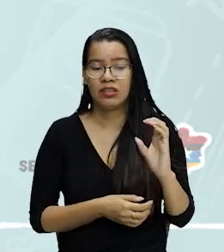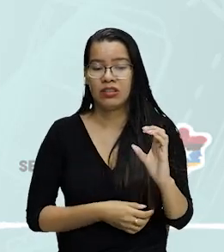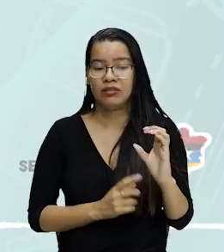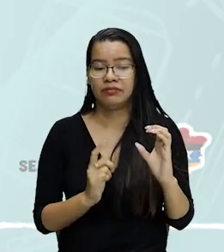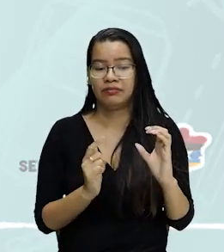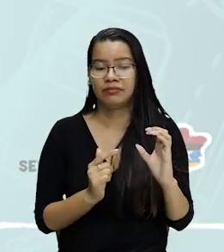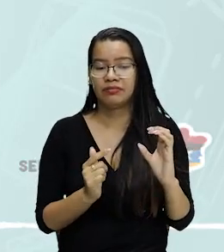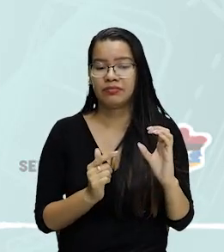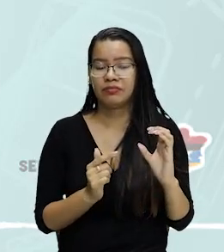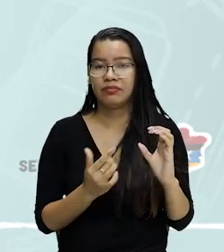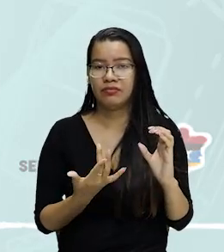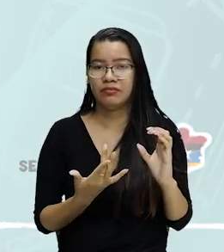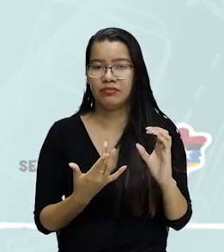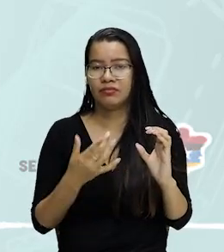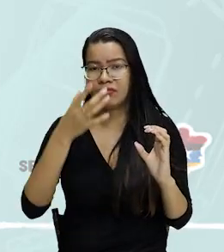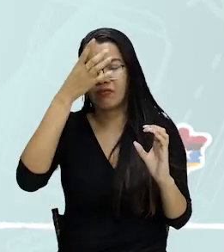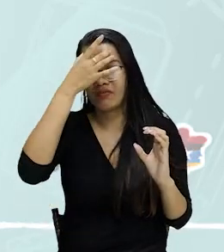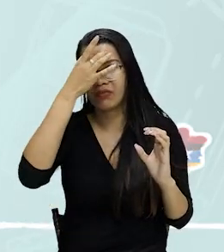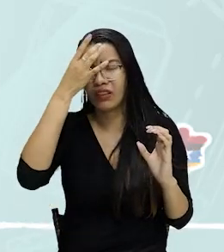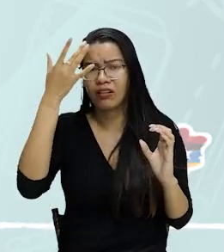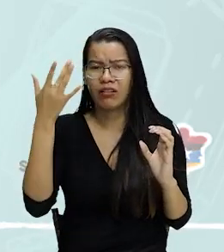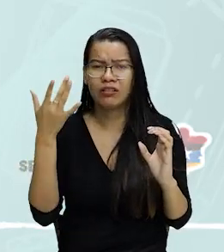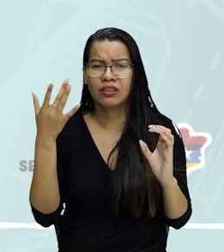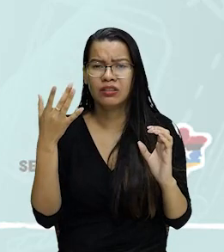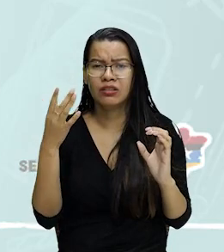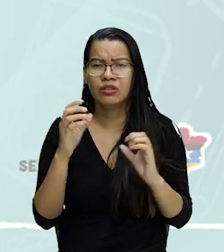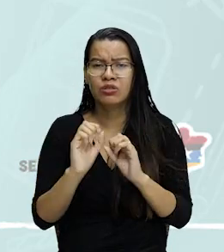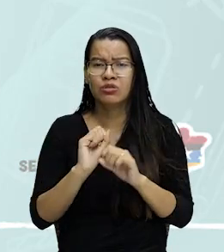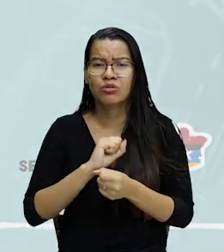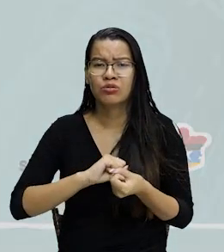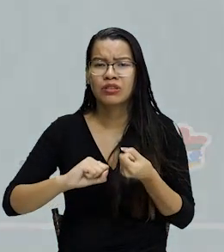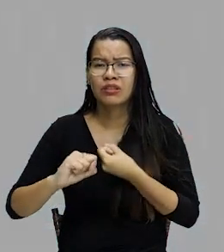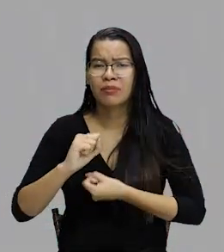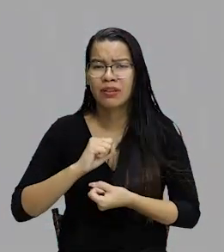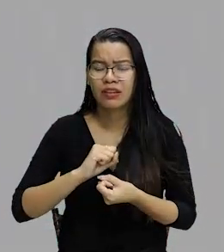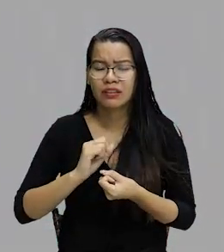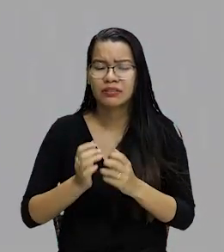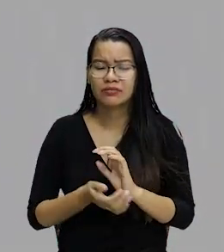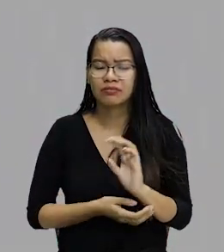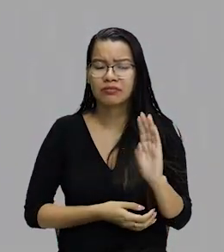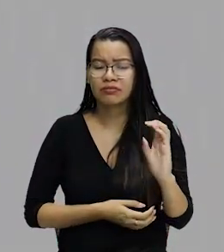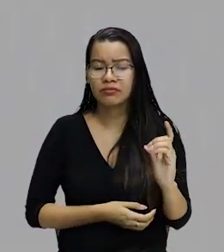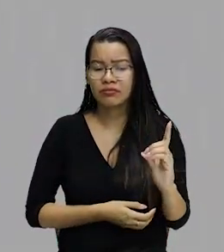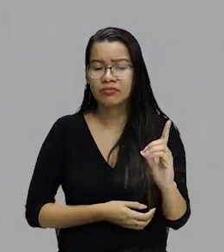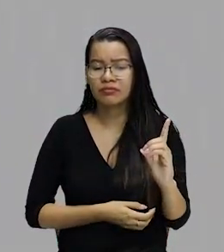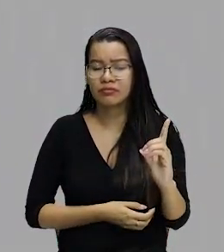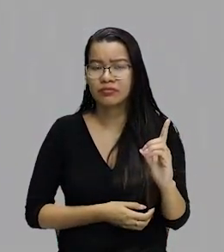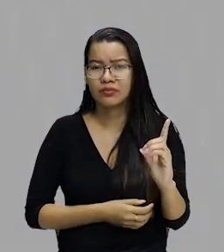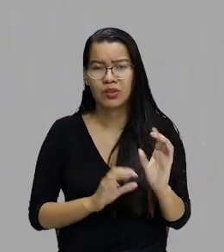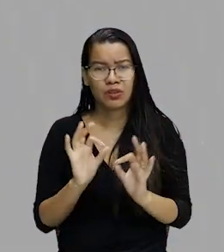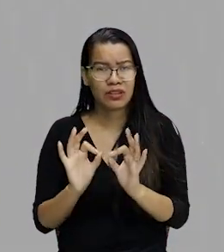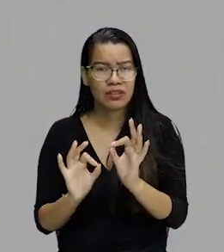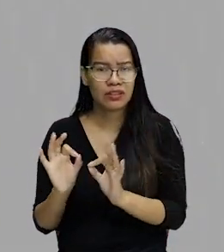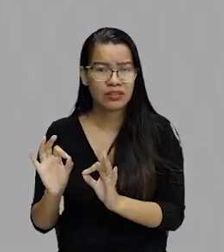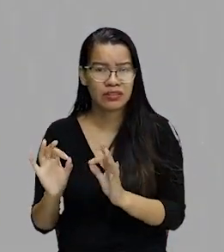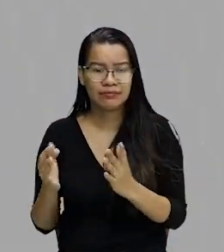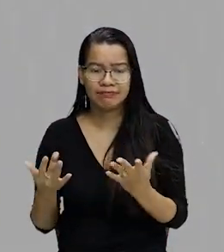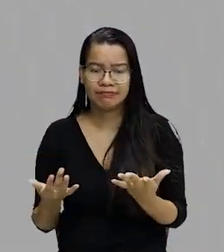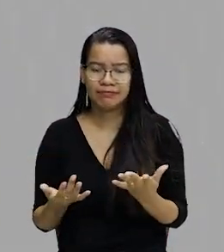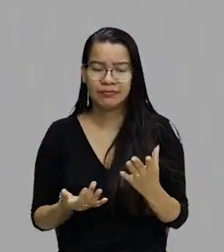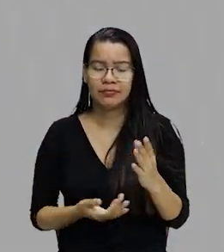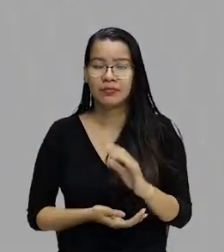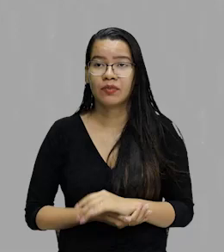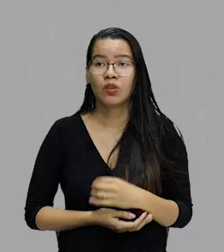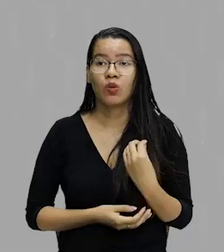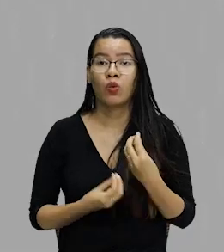relacionando-se à noção de sustentabilidade, é a organização de sindicatos, é a obsolescência dos equipamentos. Bom, como